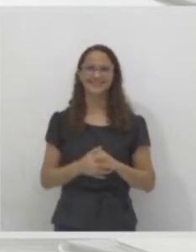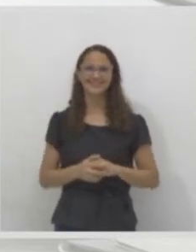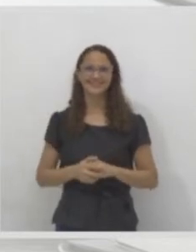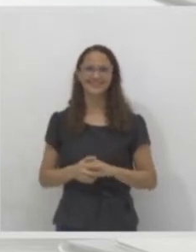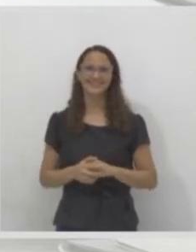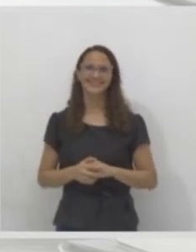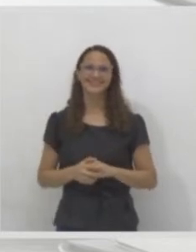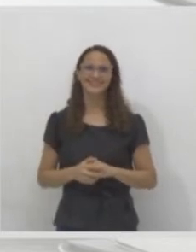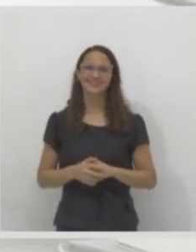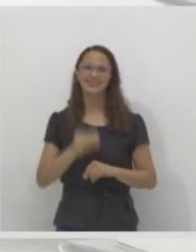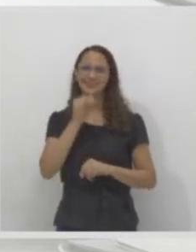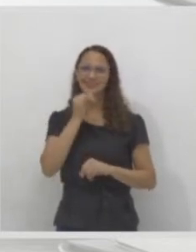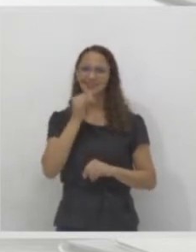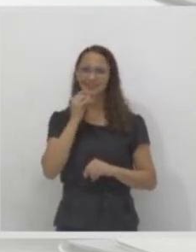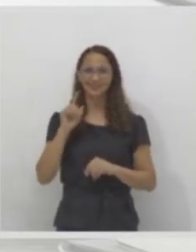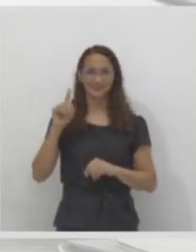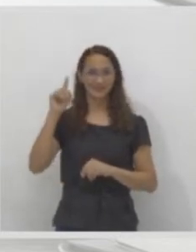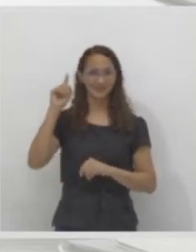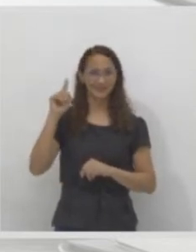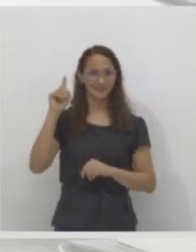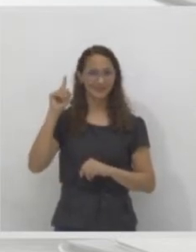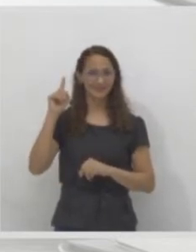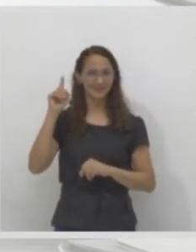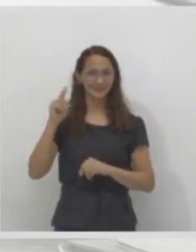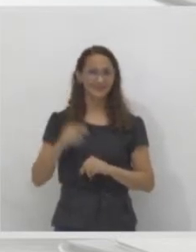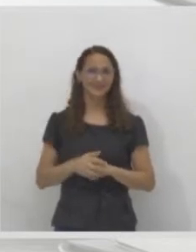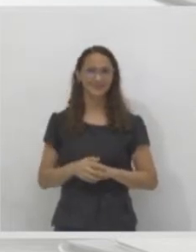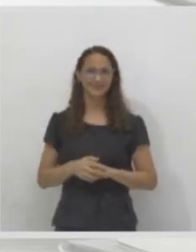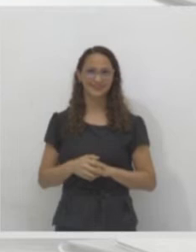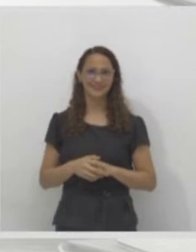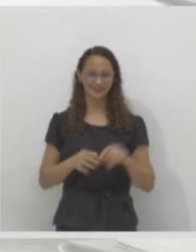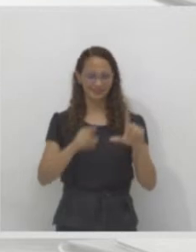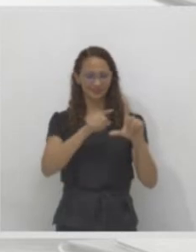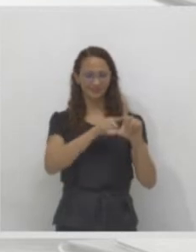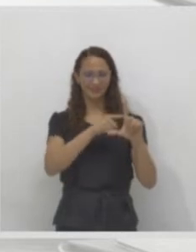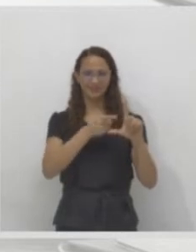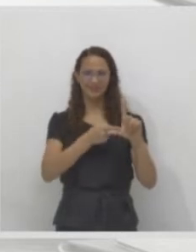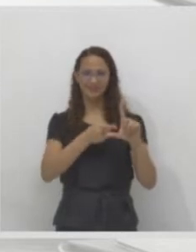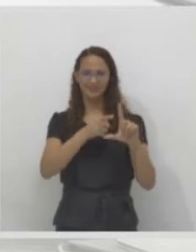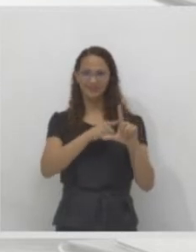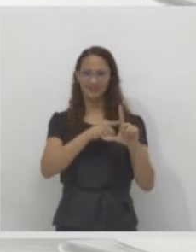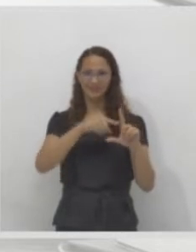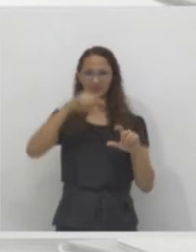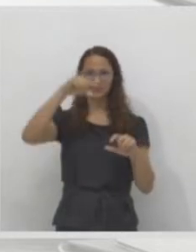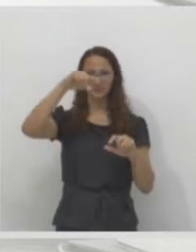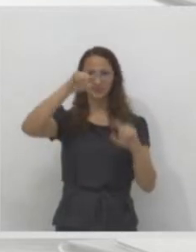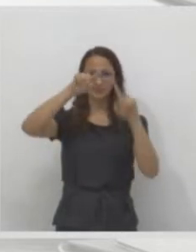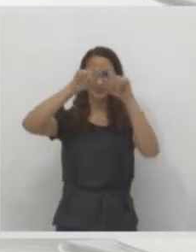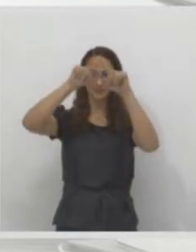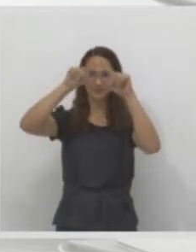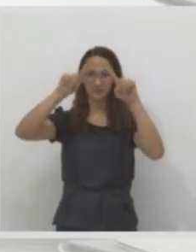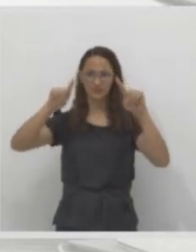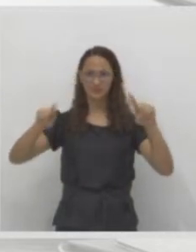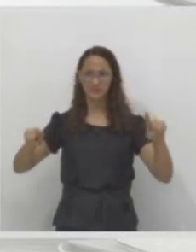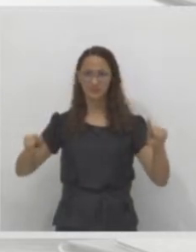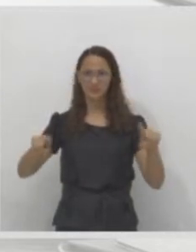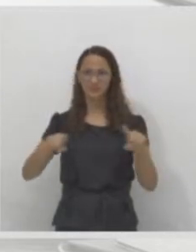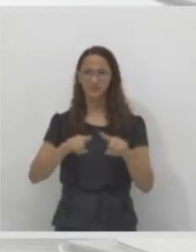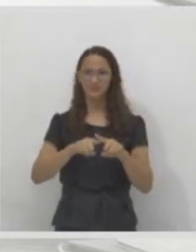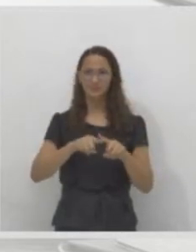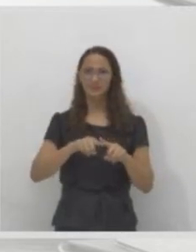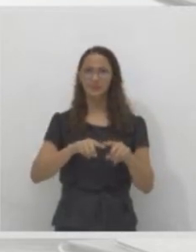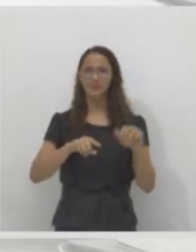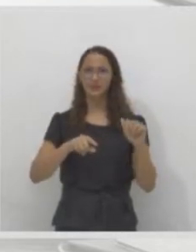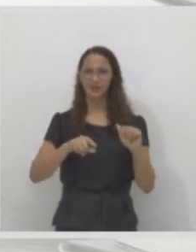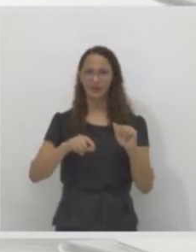exemplo, onde eu tenho essa abertura de ângulo aqui, a abertura do segmento AE com